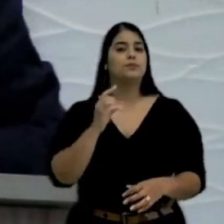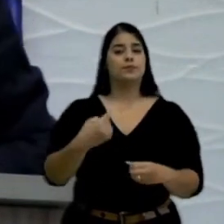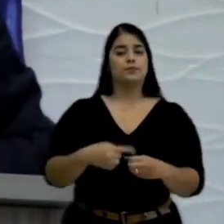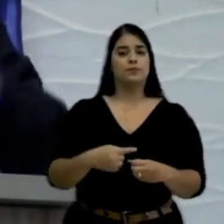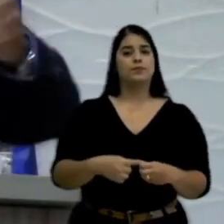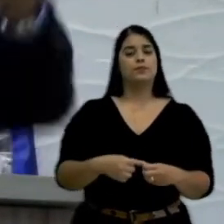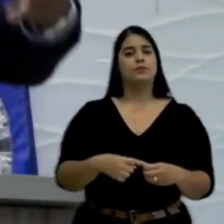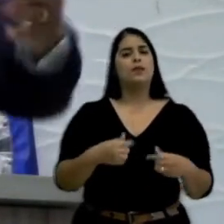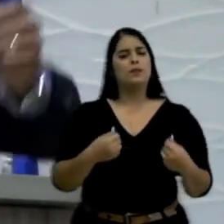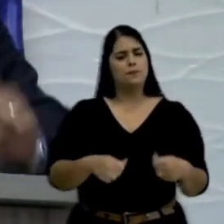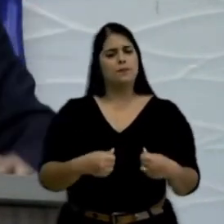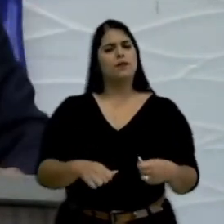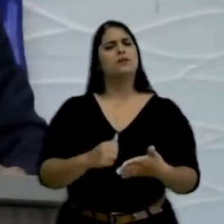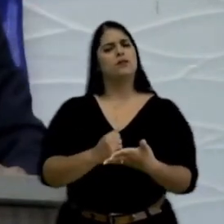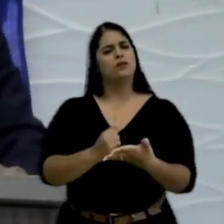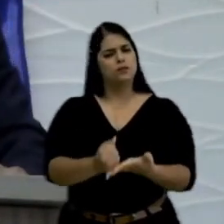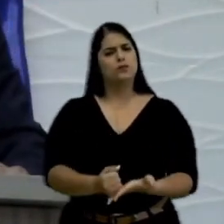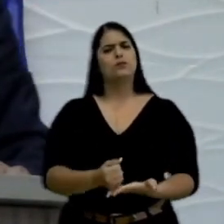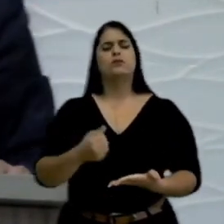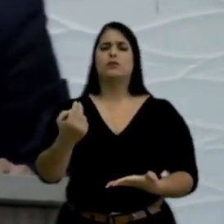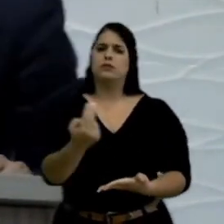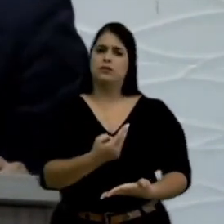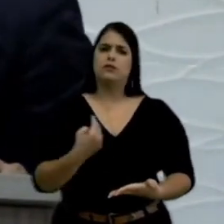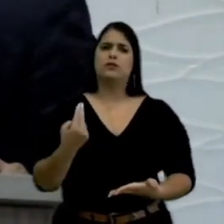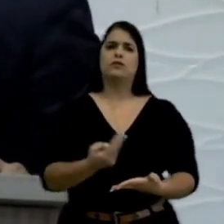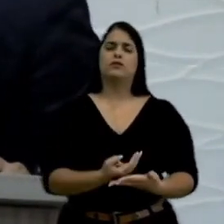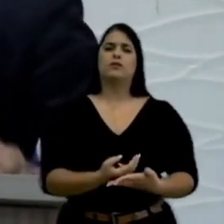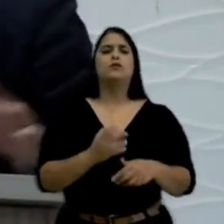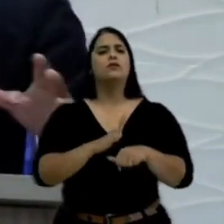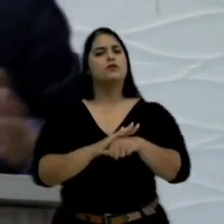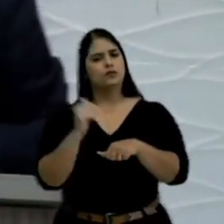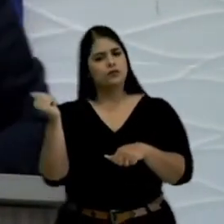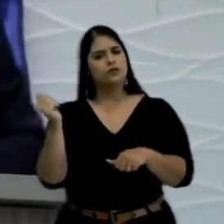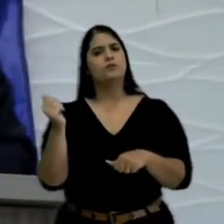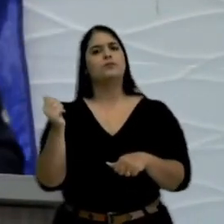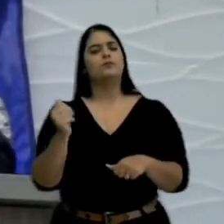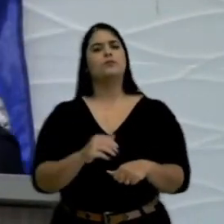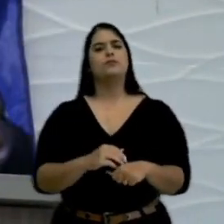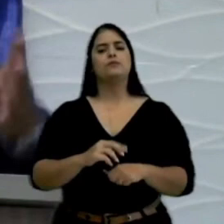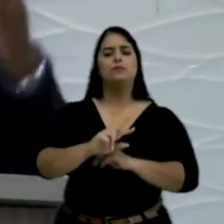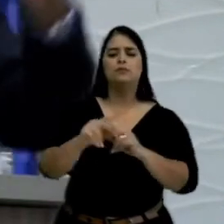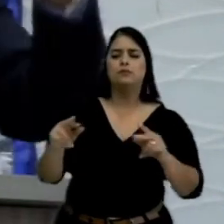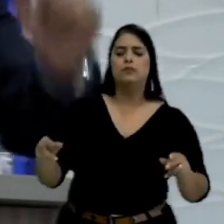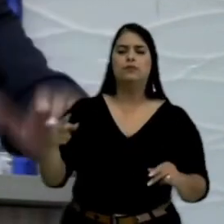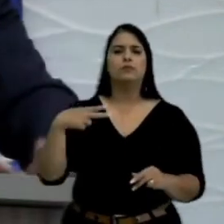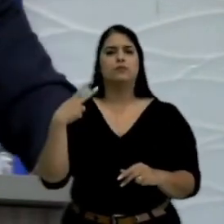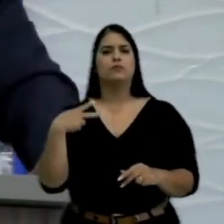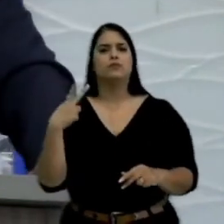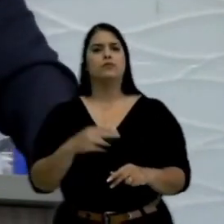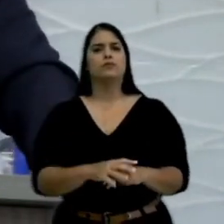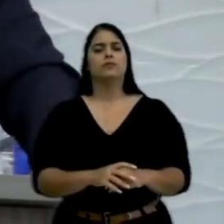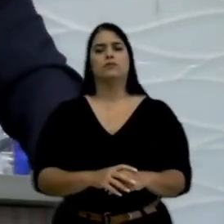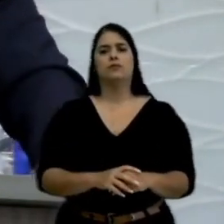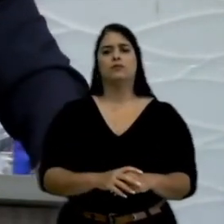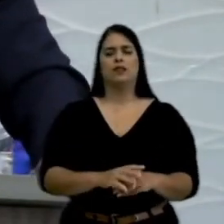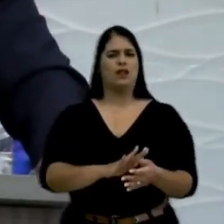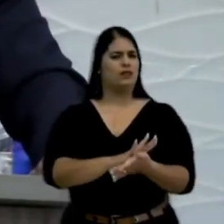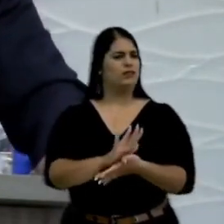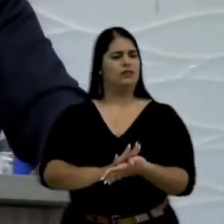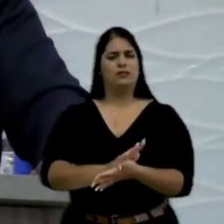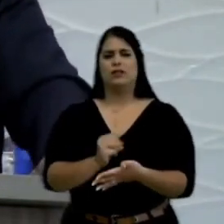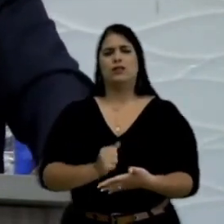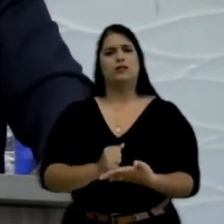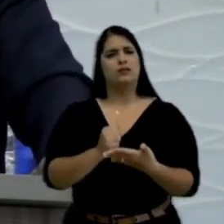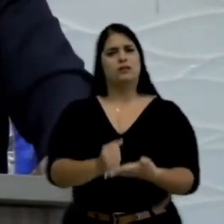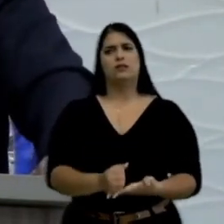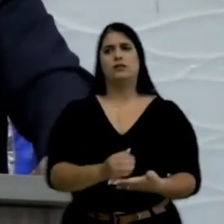região que tem que dar assistência a gente. Fui, chamei aqui, está de prova, vários vereadores. Ninguém tem uma influência lá para poder dar uma ajuda.